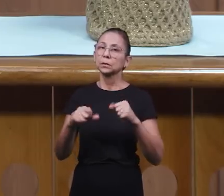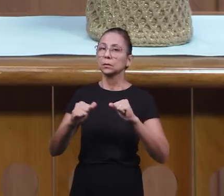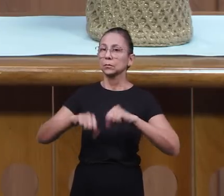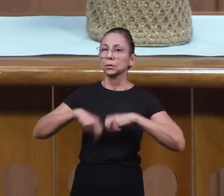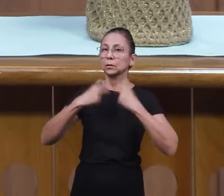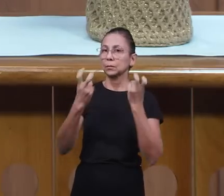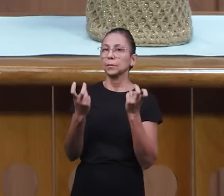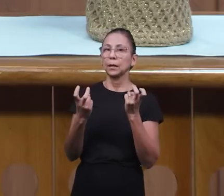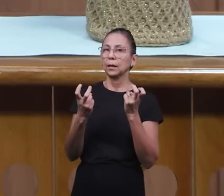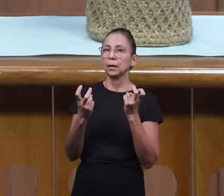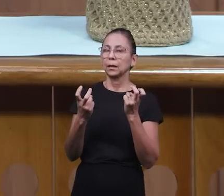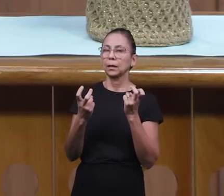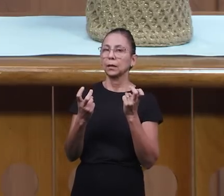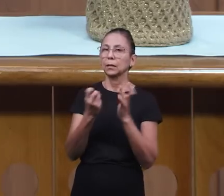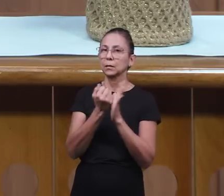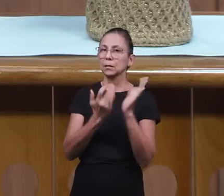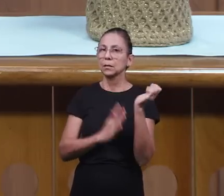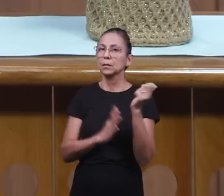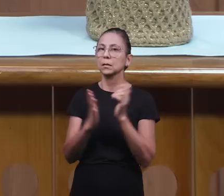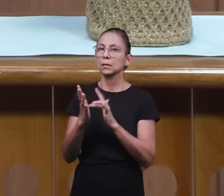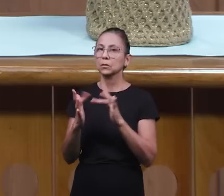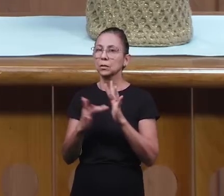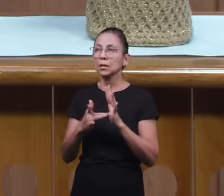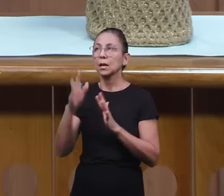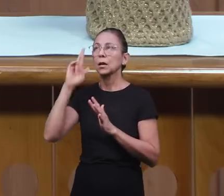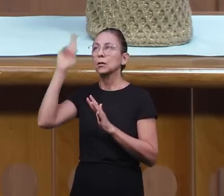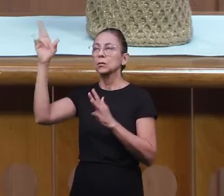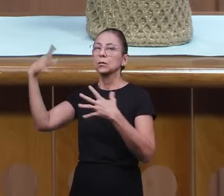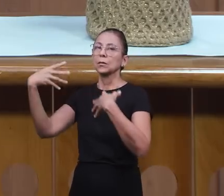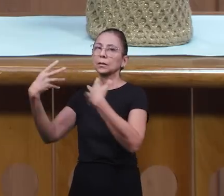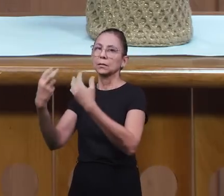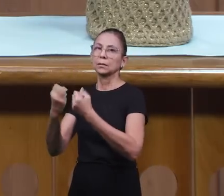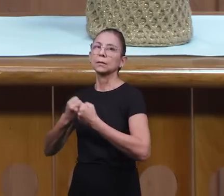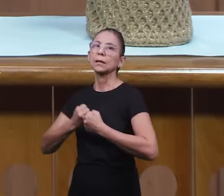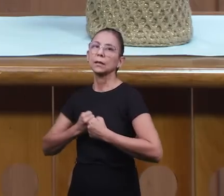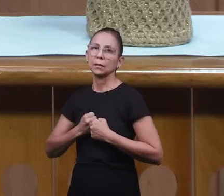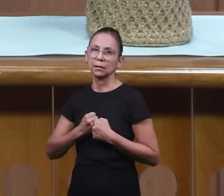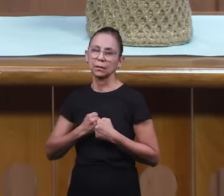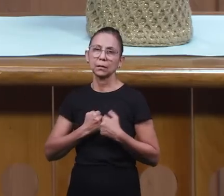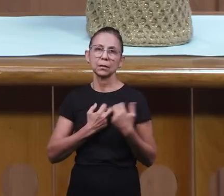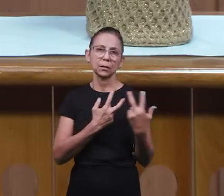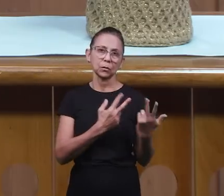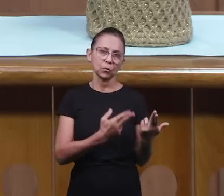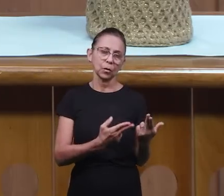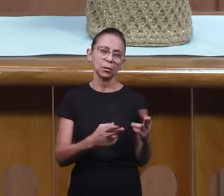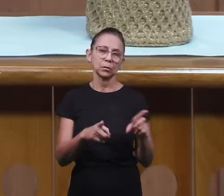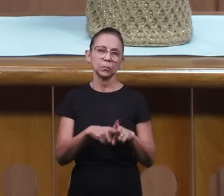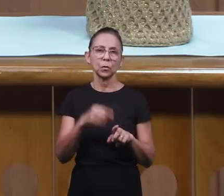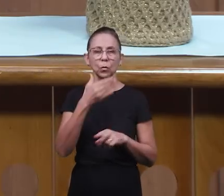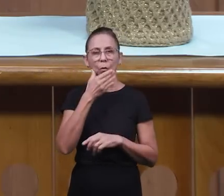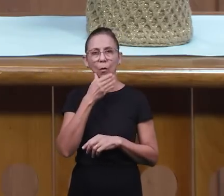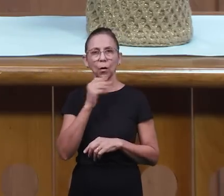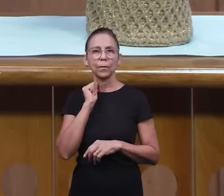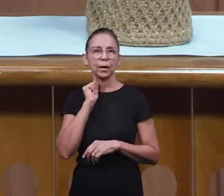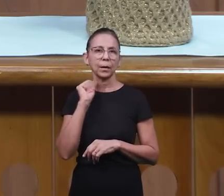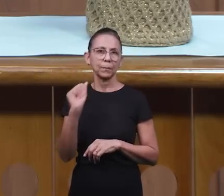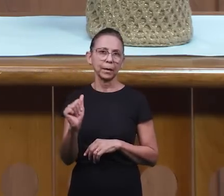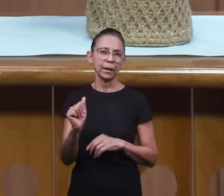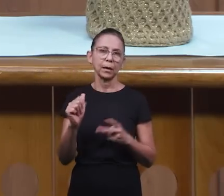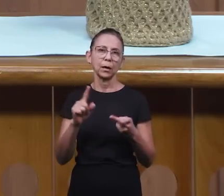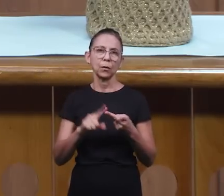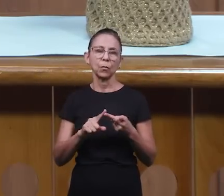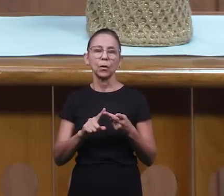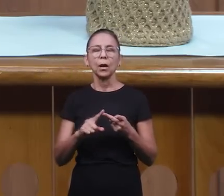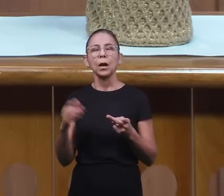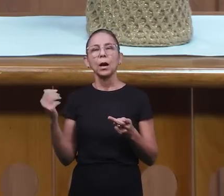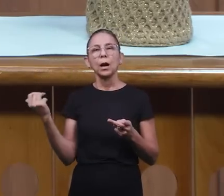fizemos neste culto aqui hoje. Este culto, então, ele é aceito por Deus. como foi o culto de Abel, aceito por Deus, o